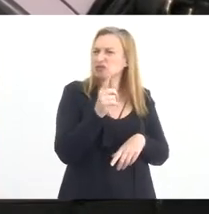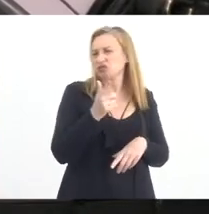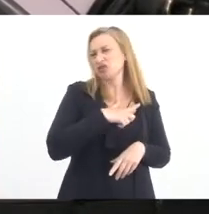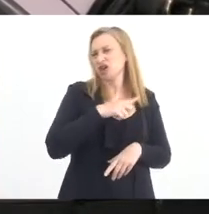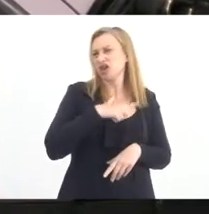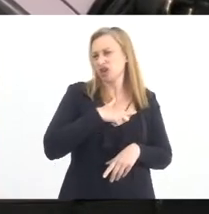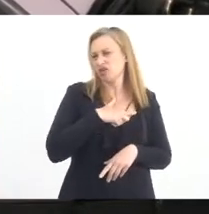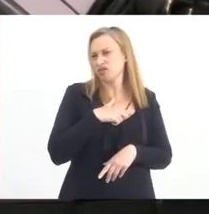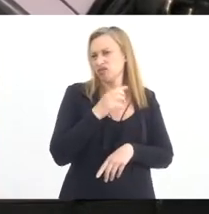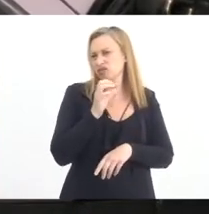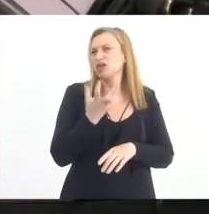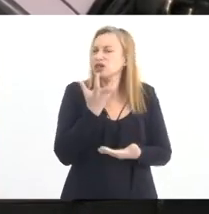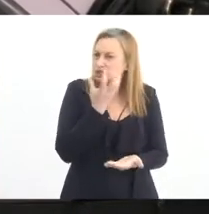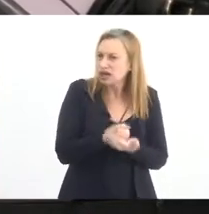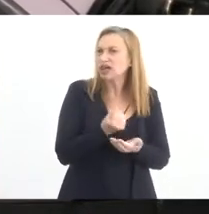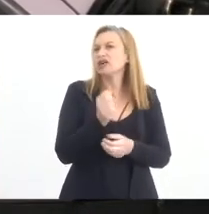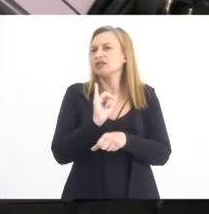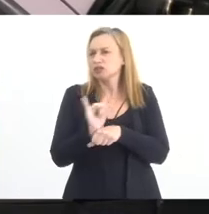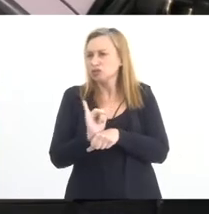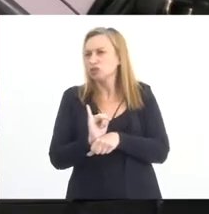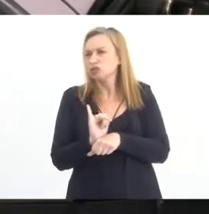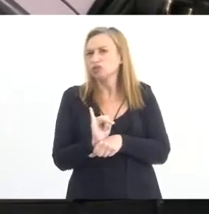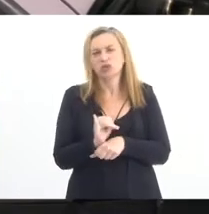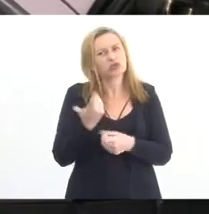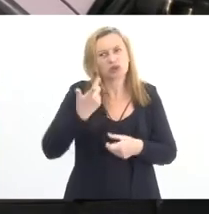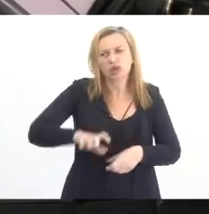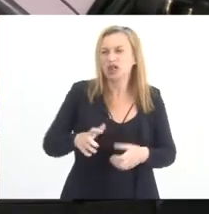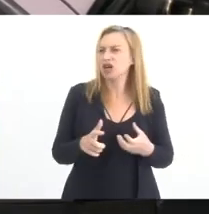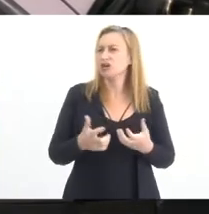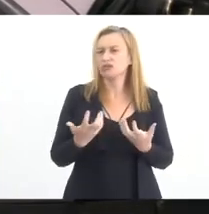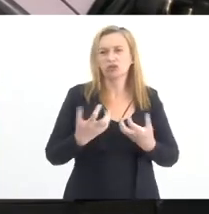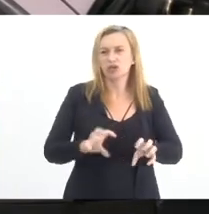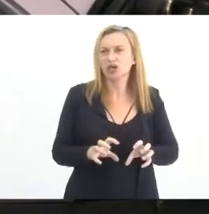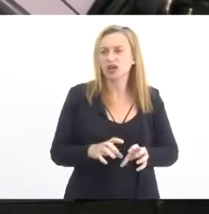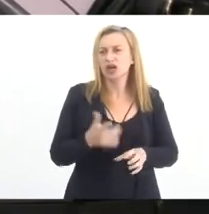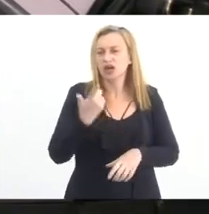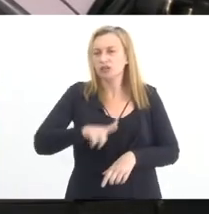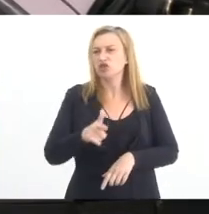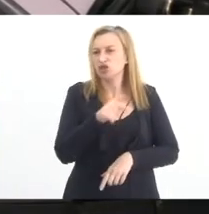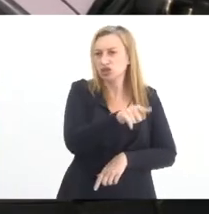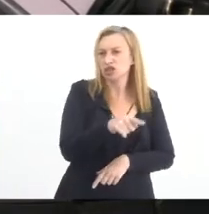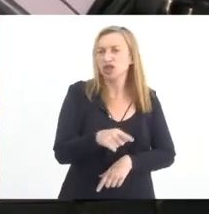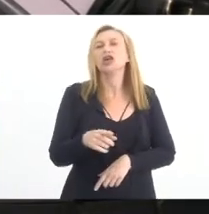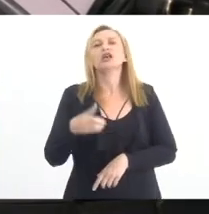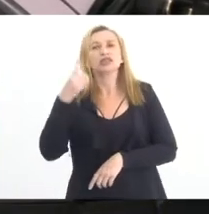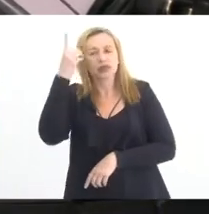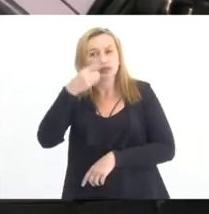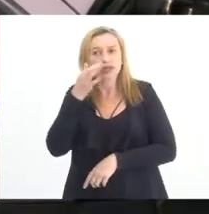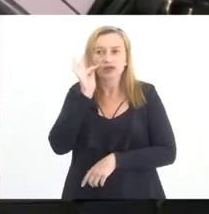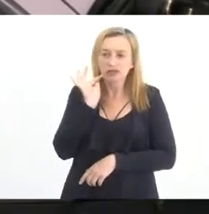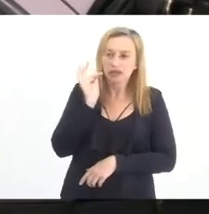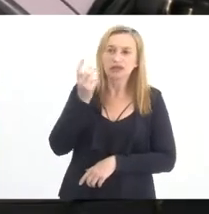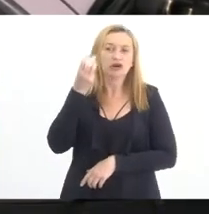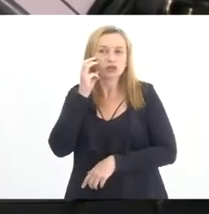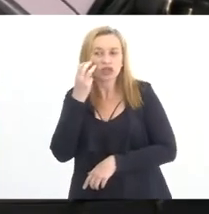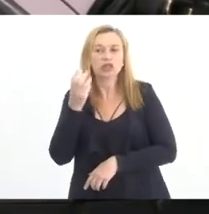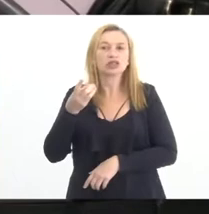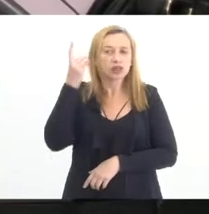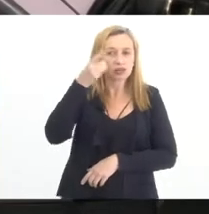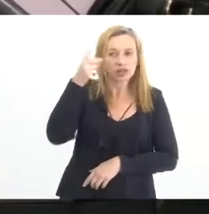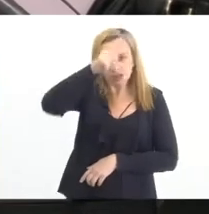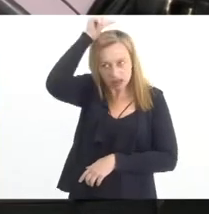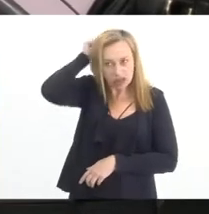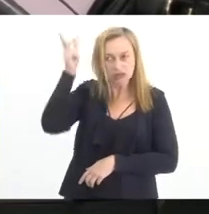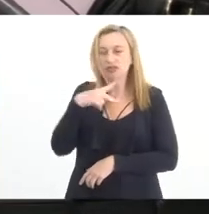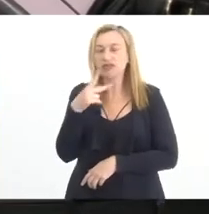TV Alerj. E eu não quero repetir aqui. Mas o Serafim sabe disso, o próprio Clovaldec sabe disso, o deputado dos Paulo estava